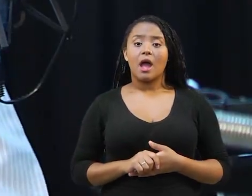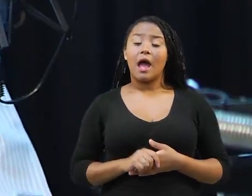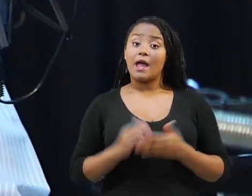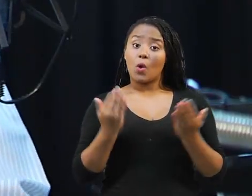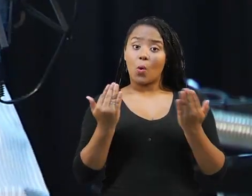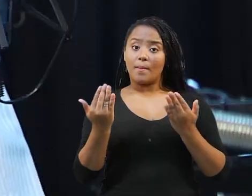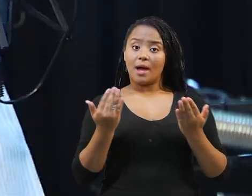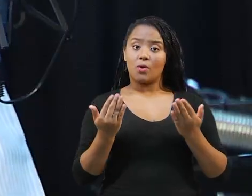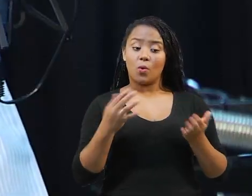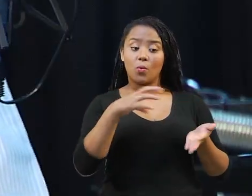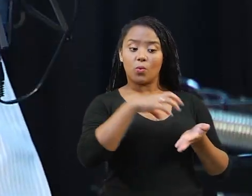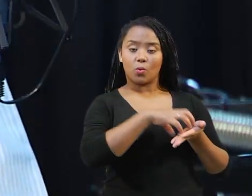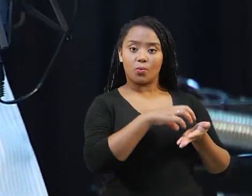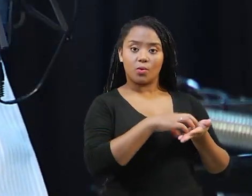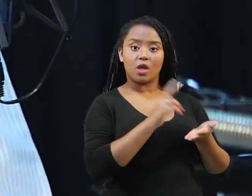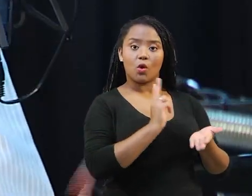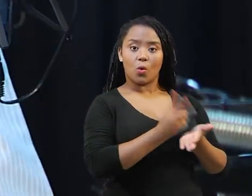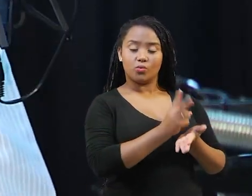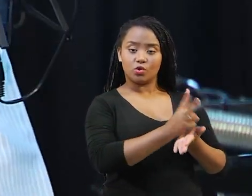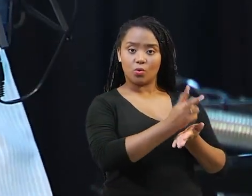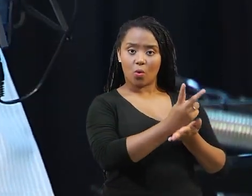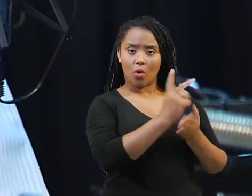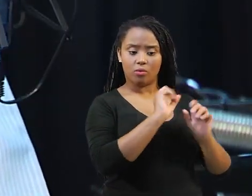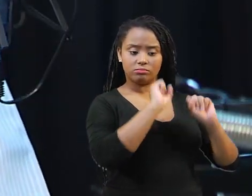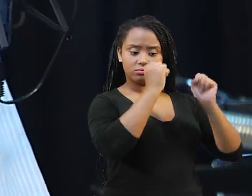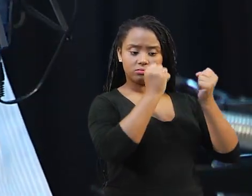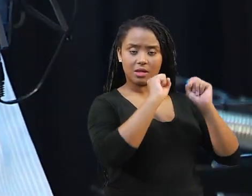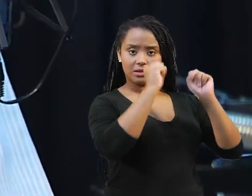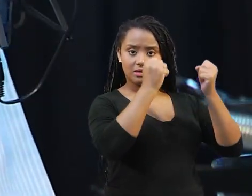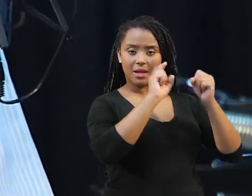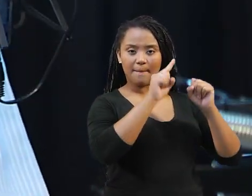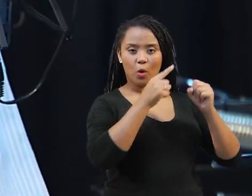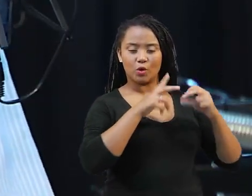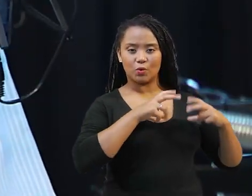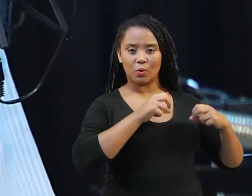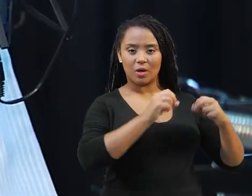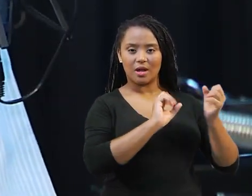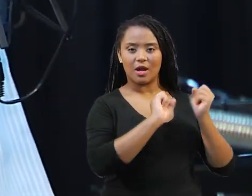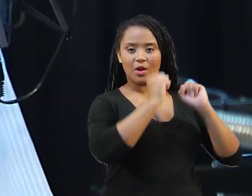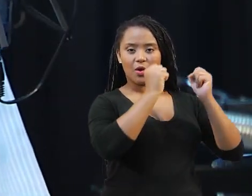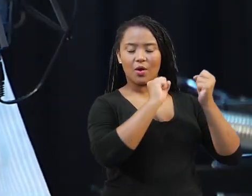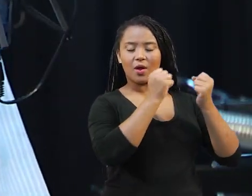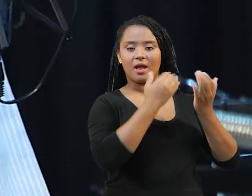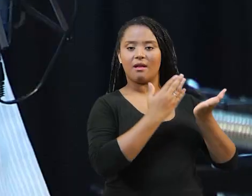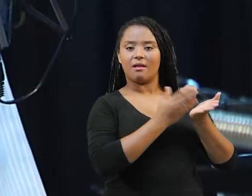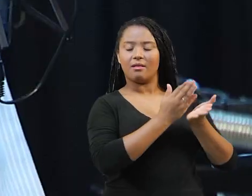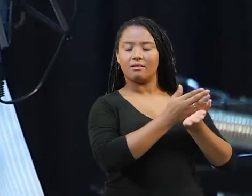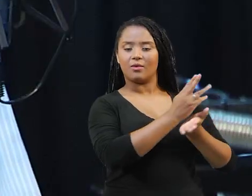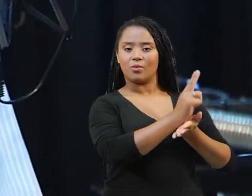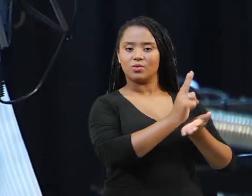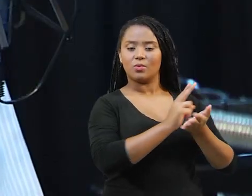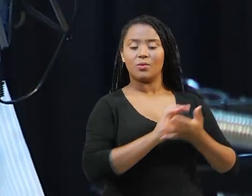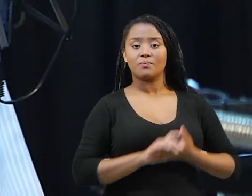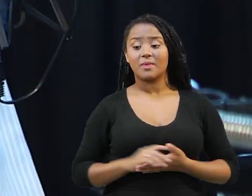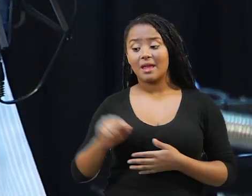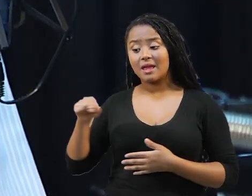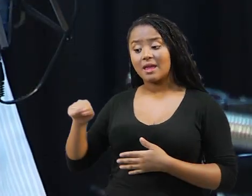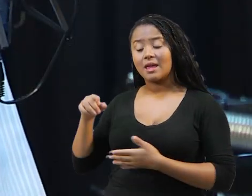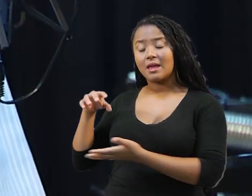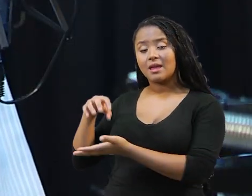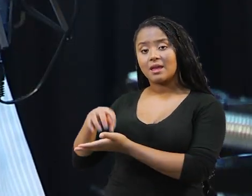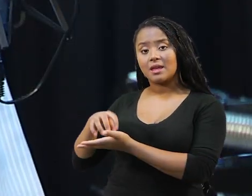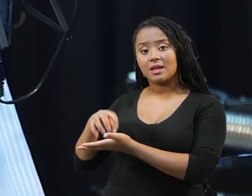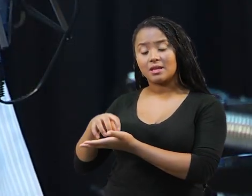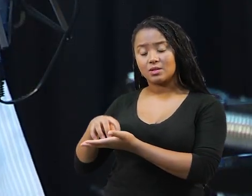o que foi para atividade física, sobre supervisão, e a pessoa que teve a vida normal. Esse grupo aqui